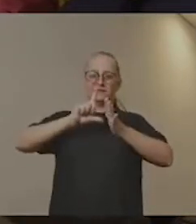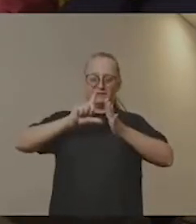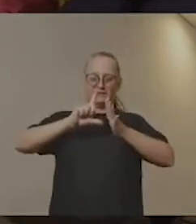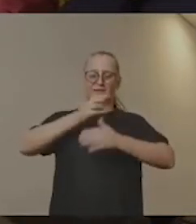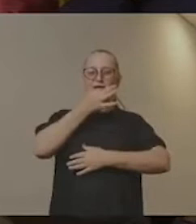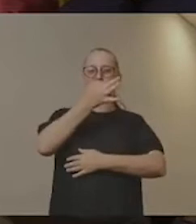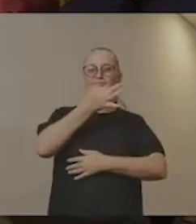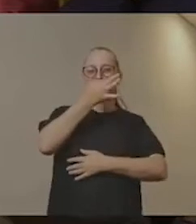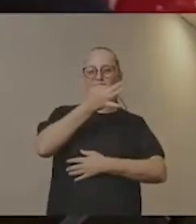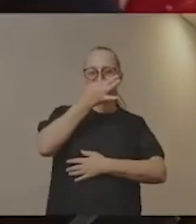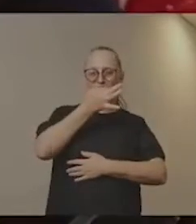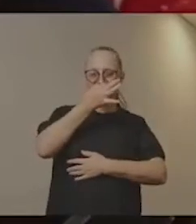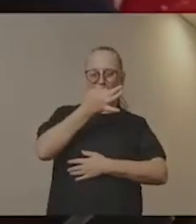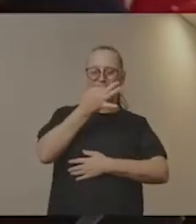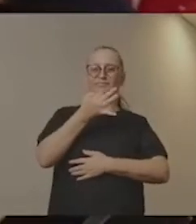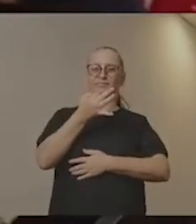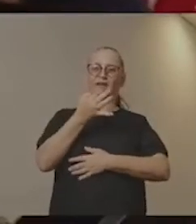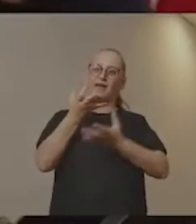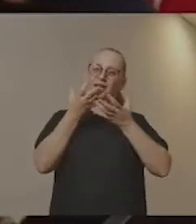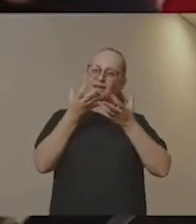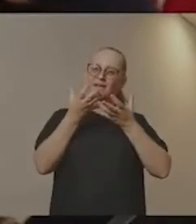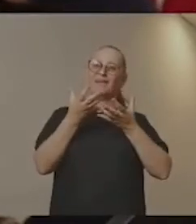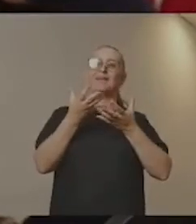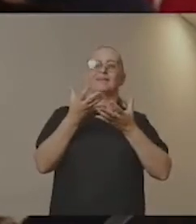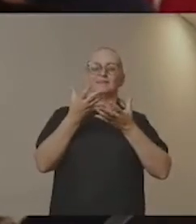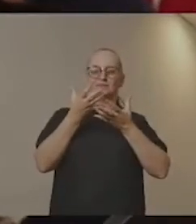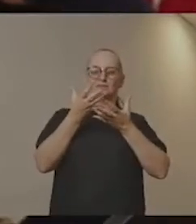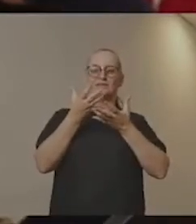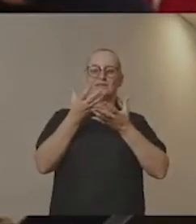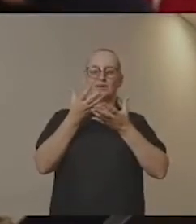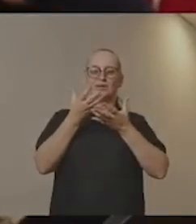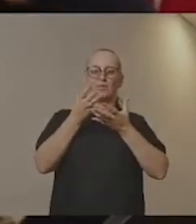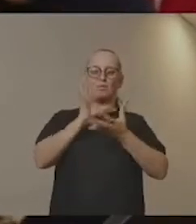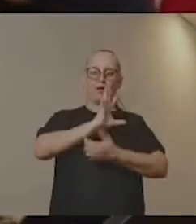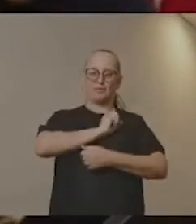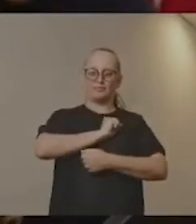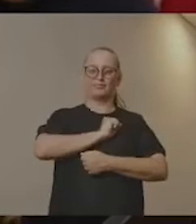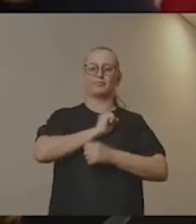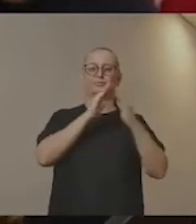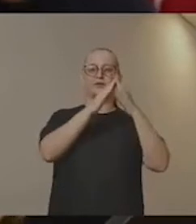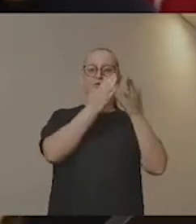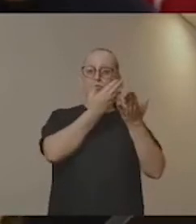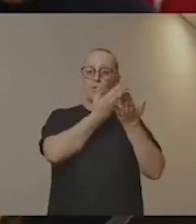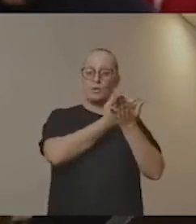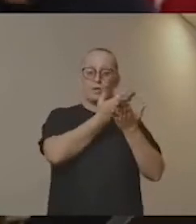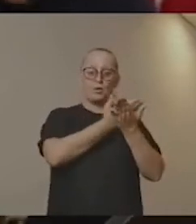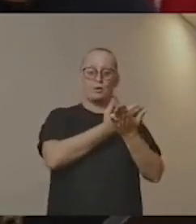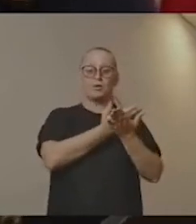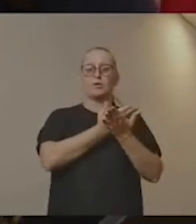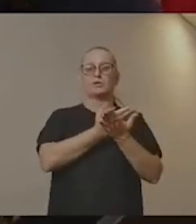escola. Eu já terminei o ensino médio também.